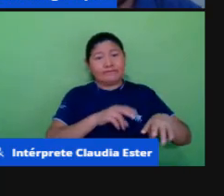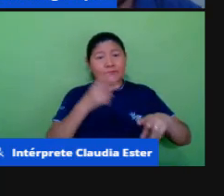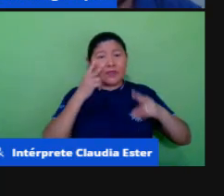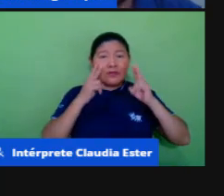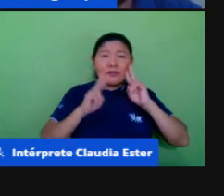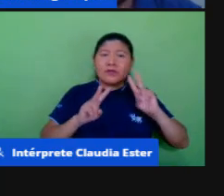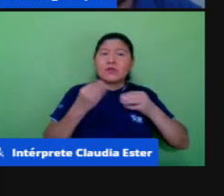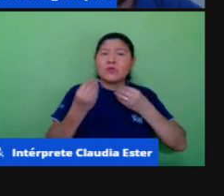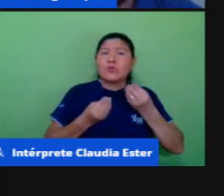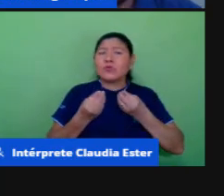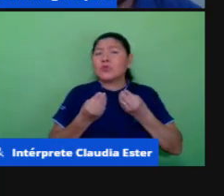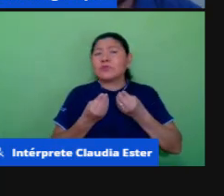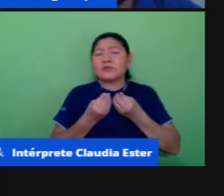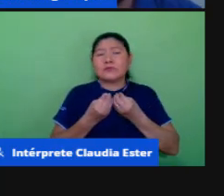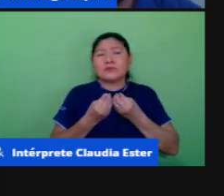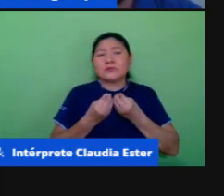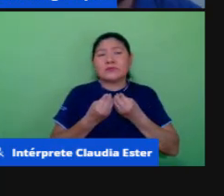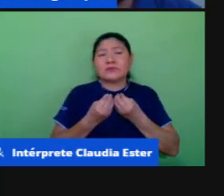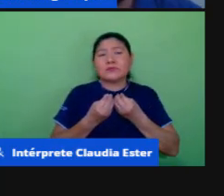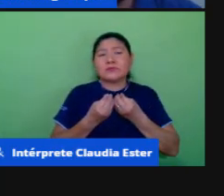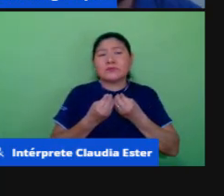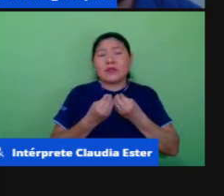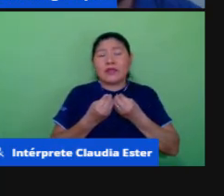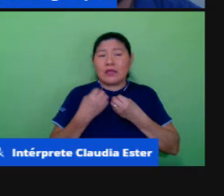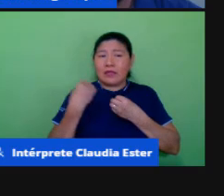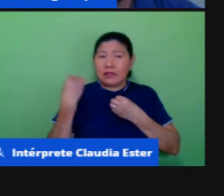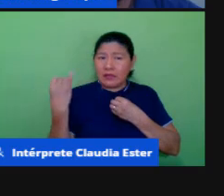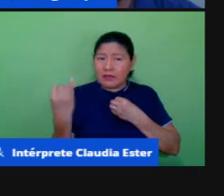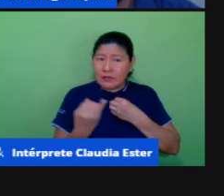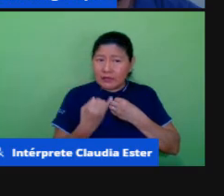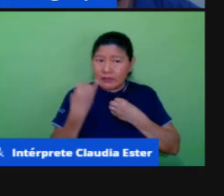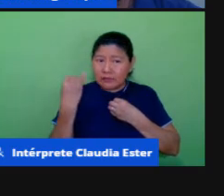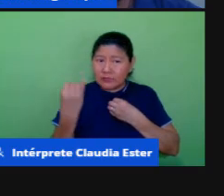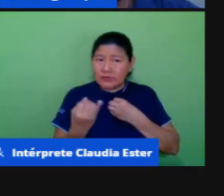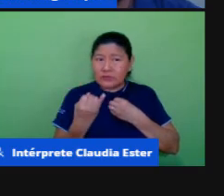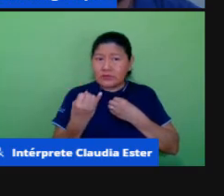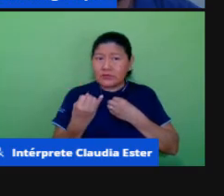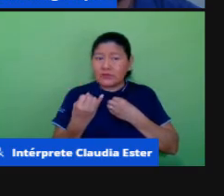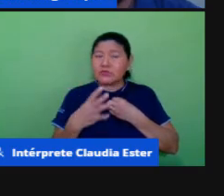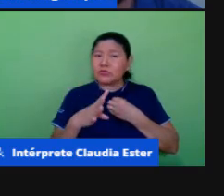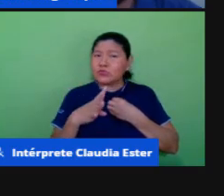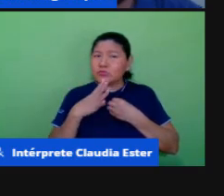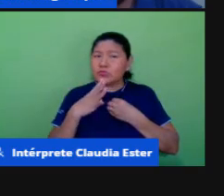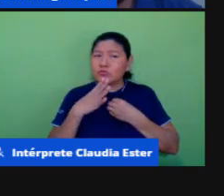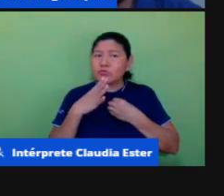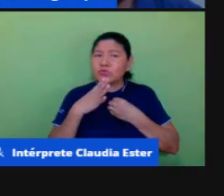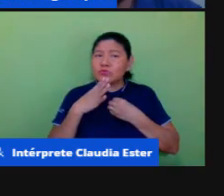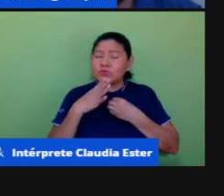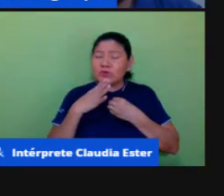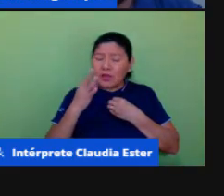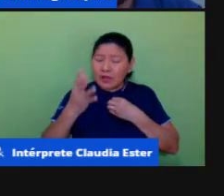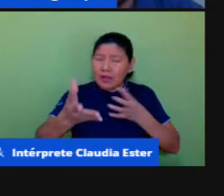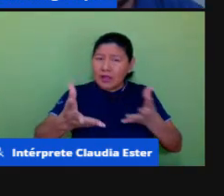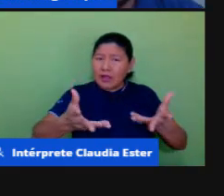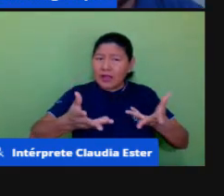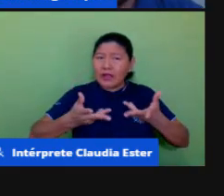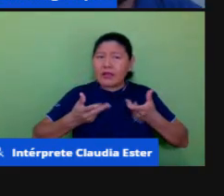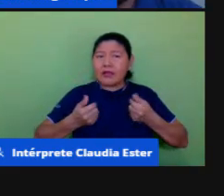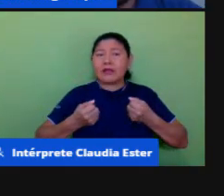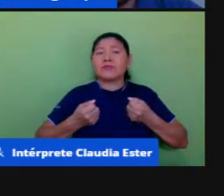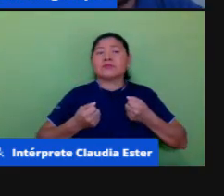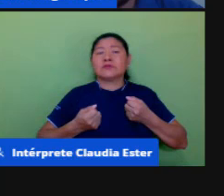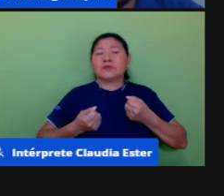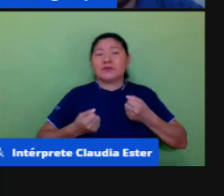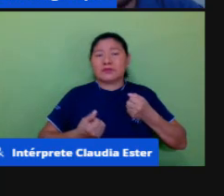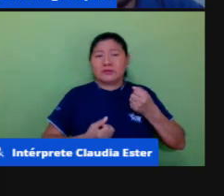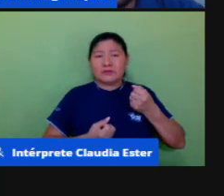isso é importante, está vendo? Então, isso aqui está expresso, isso aqui está dentro do referencial curricular de língua